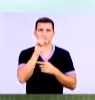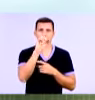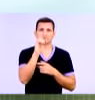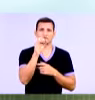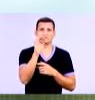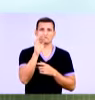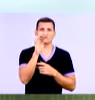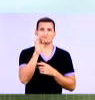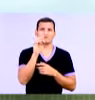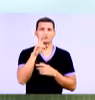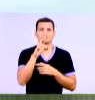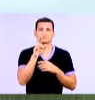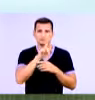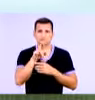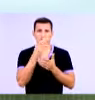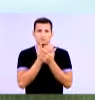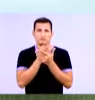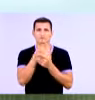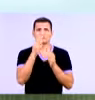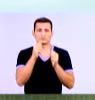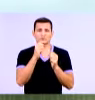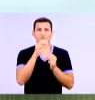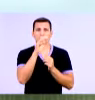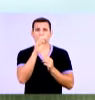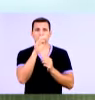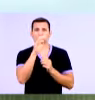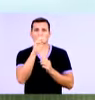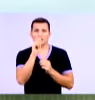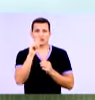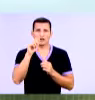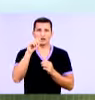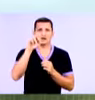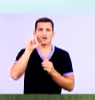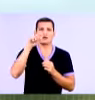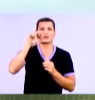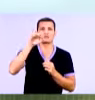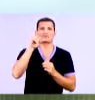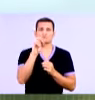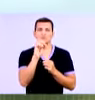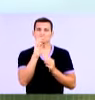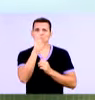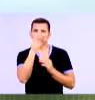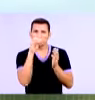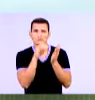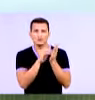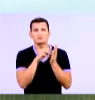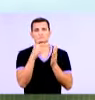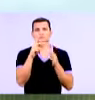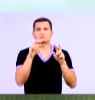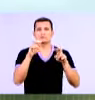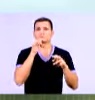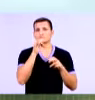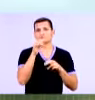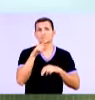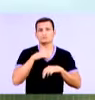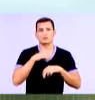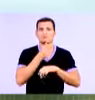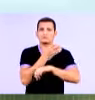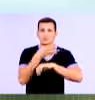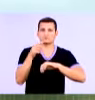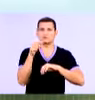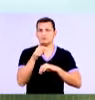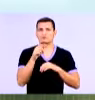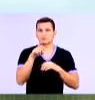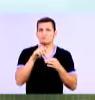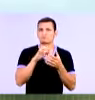utilizando nas nossas aulas, você pode obter o arquivo e instalar no seu computador, caso você tenha um Windows lá, sem nenhum problema. Tá? E é